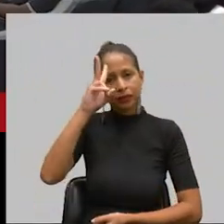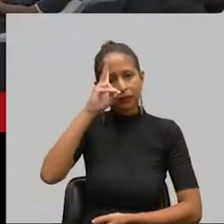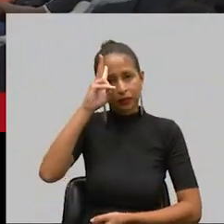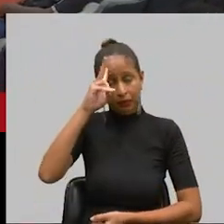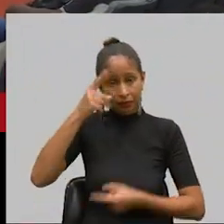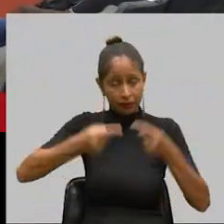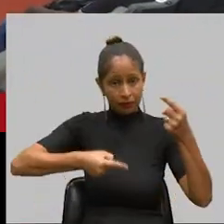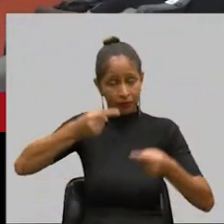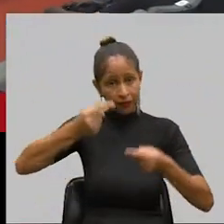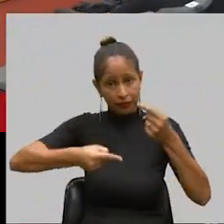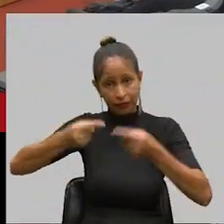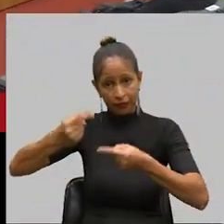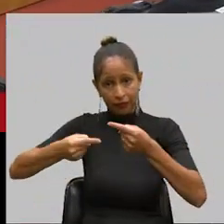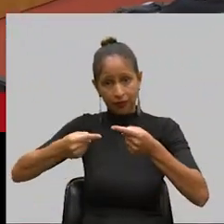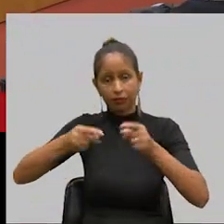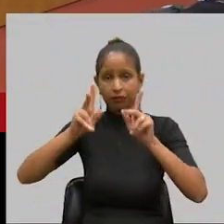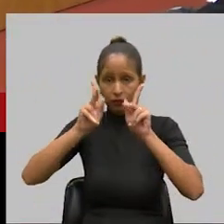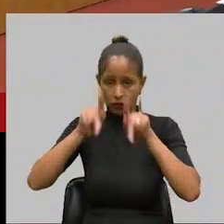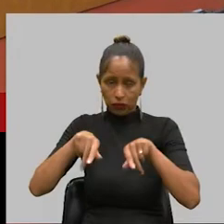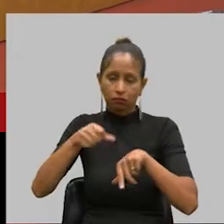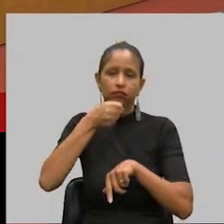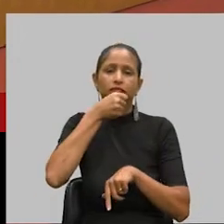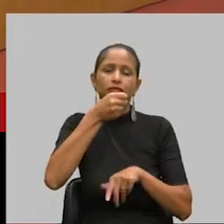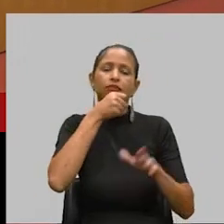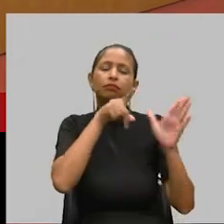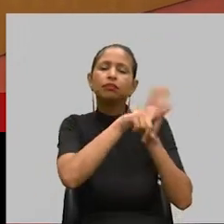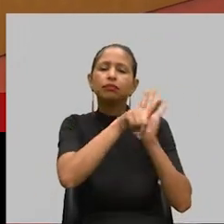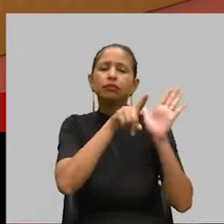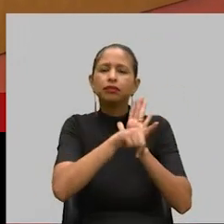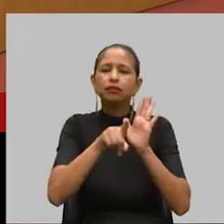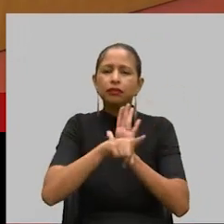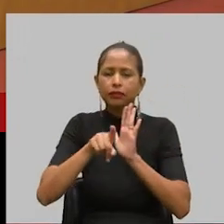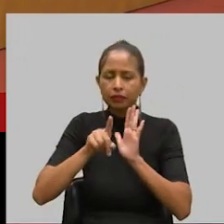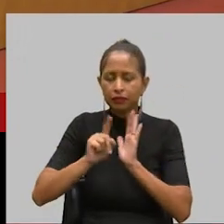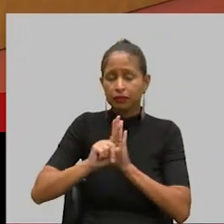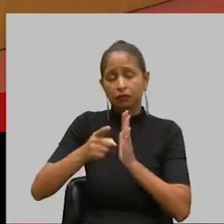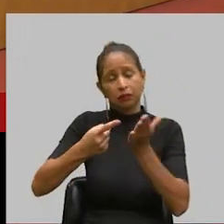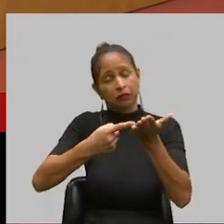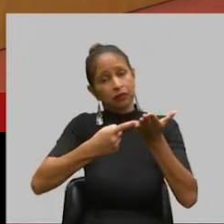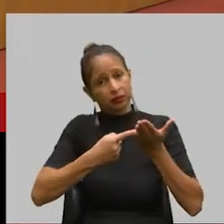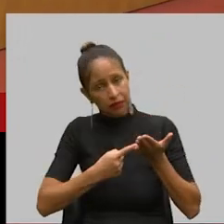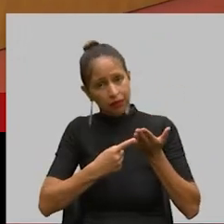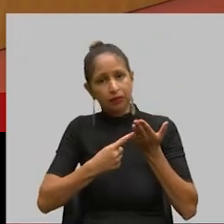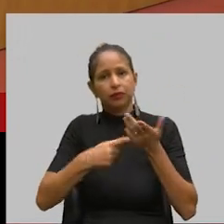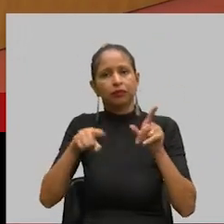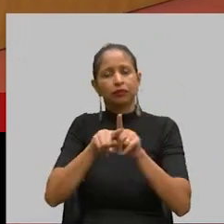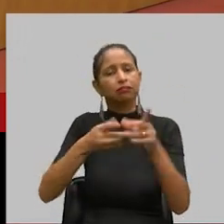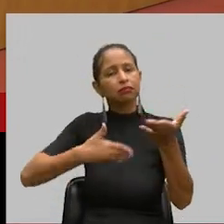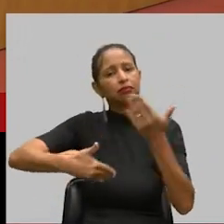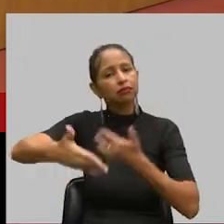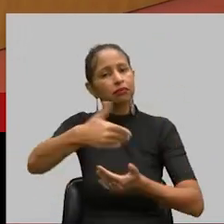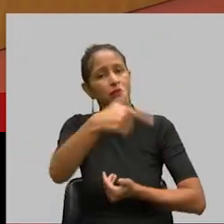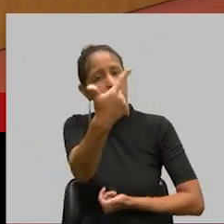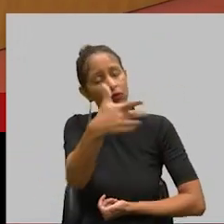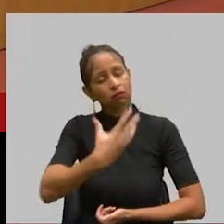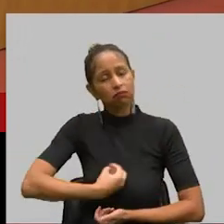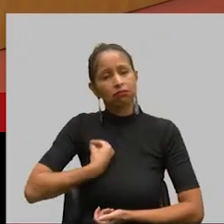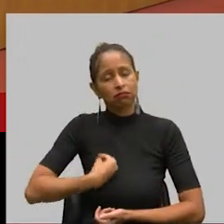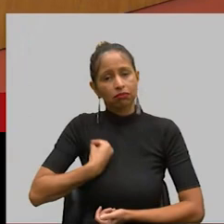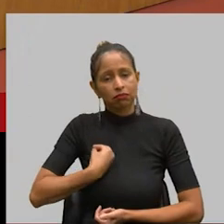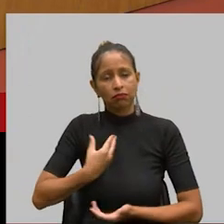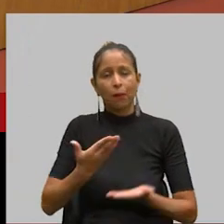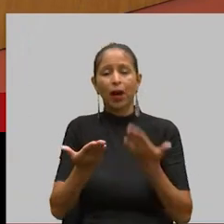debate o usuário poderá encaminhar perguntas aos parlamentares ou convidados além de interagir com outros participantes num